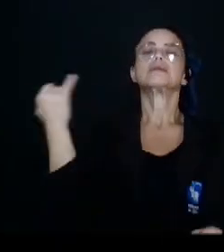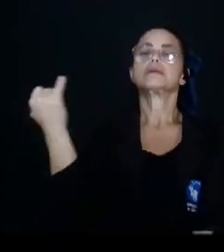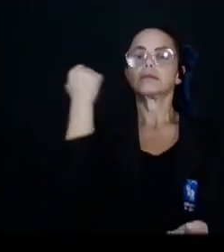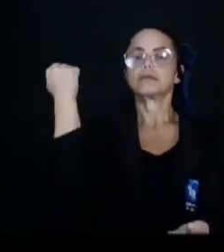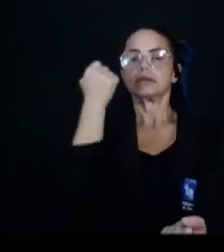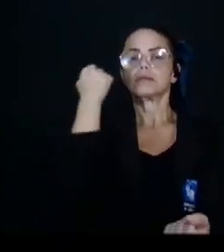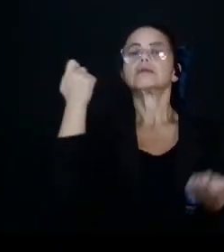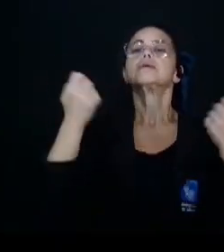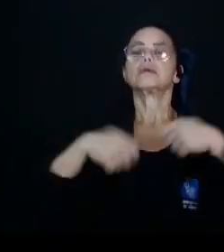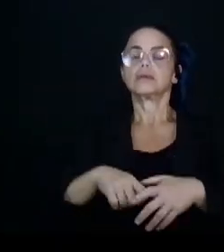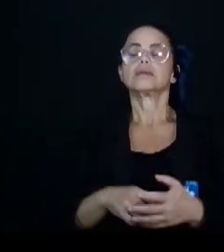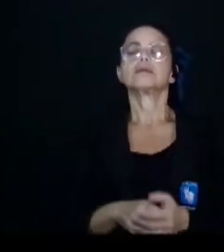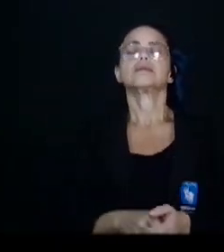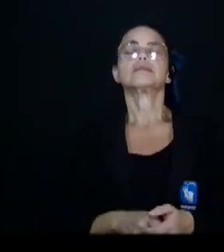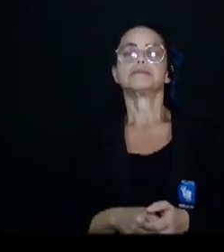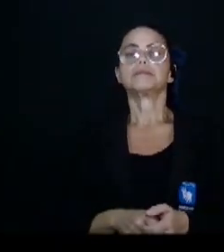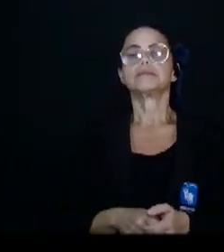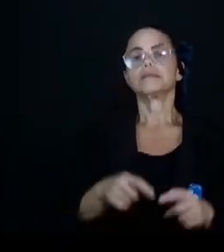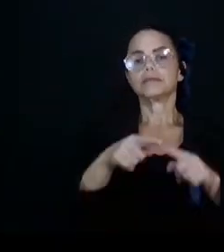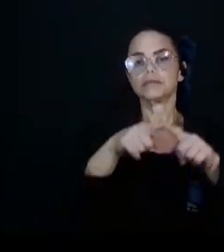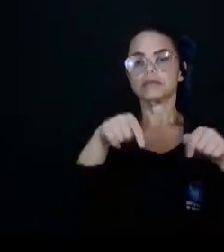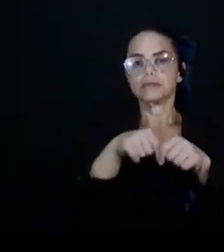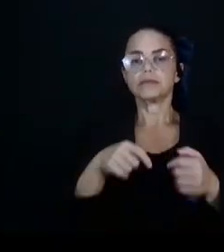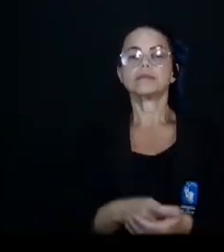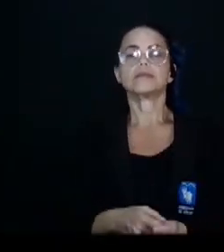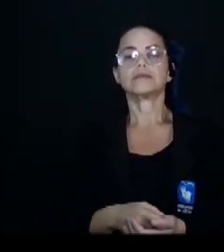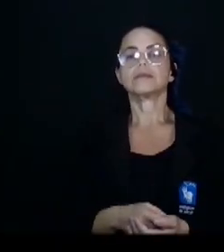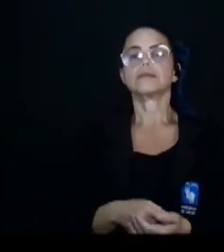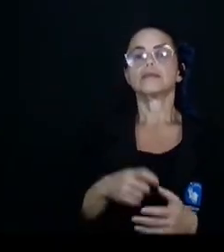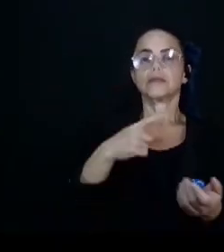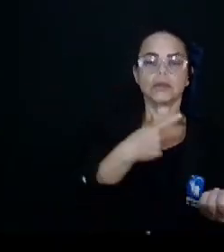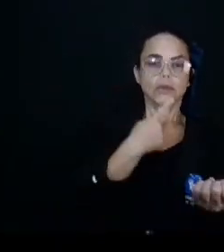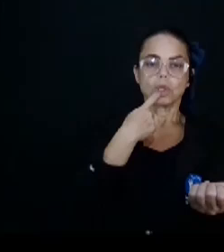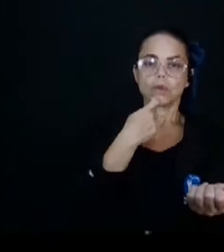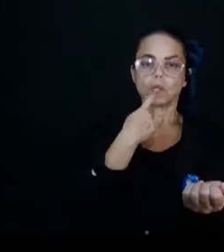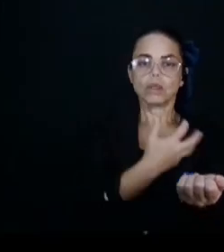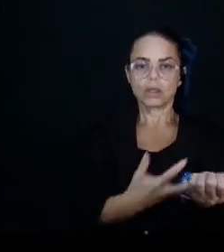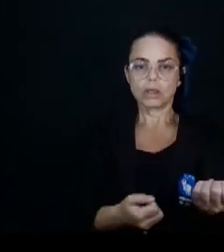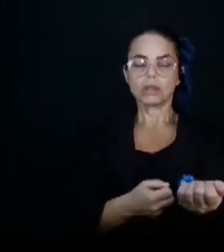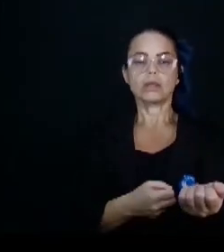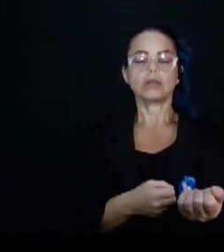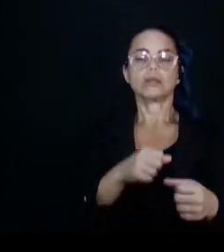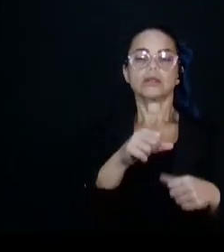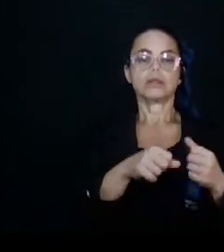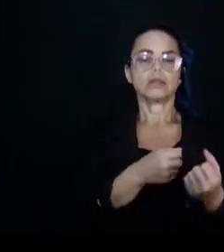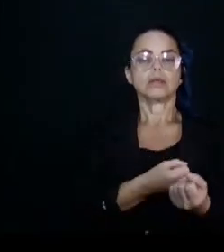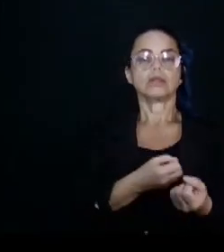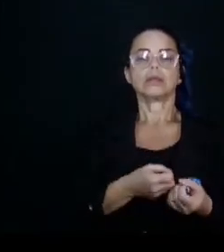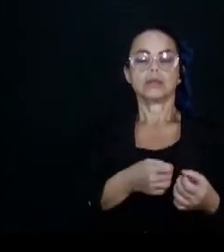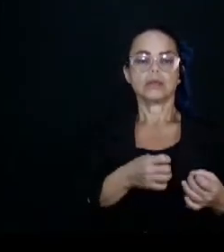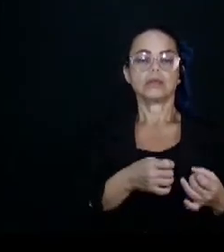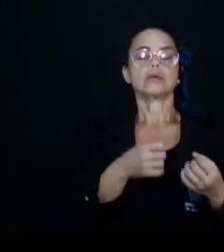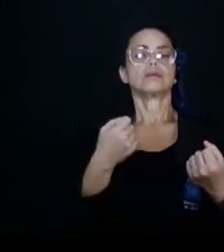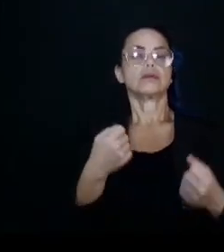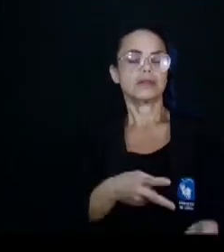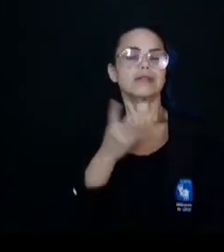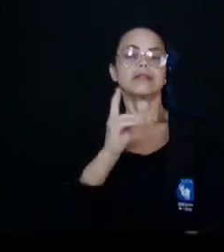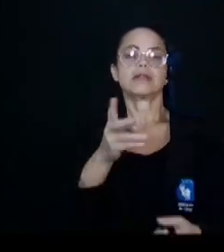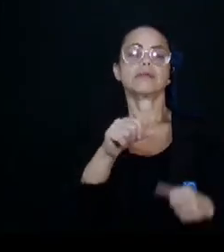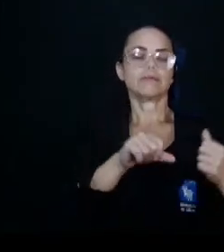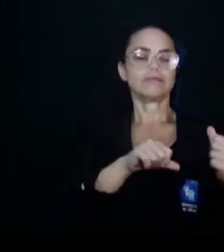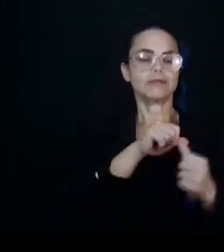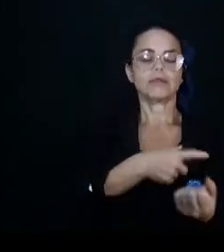nas células do sangue com necessidade de transfusão de sangue mais frequente. Então, além